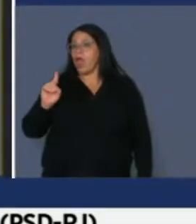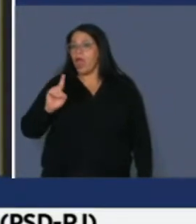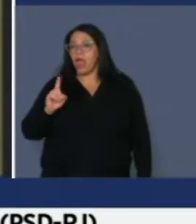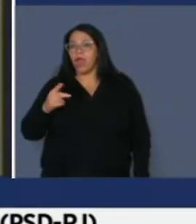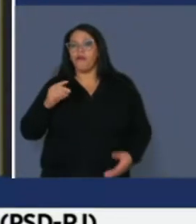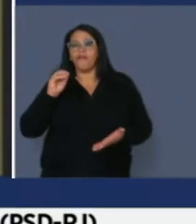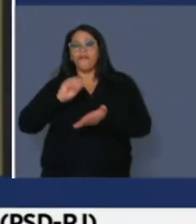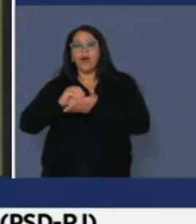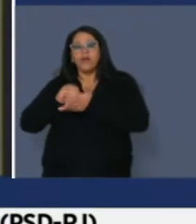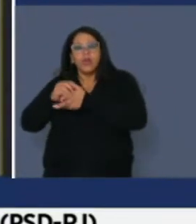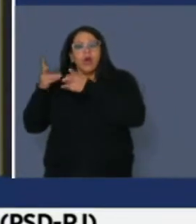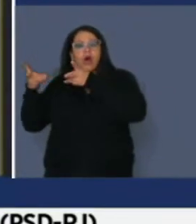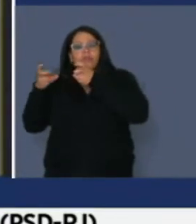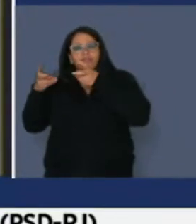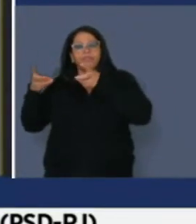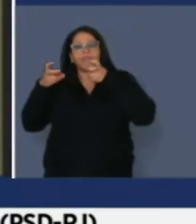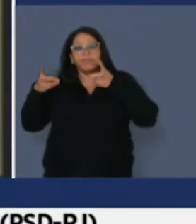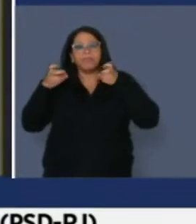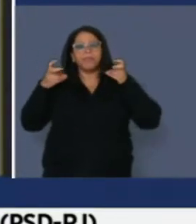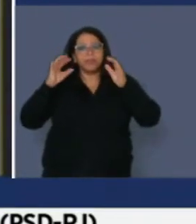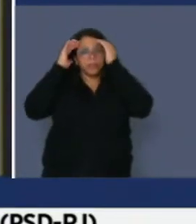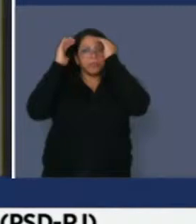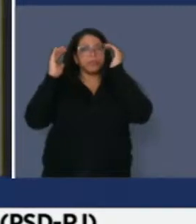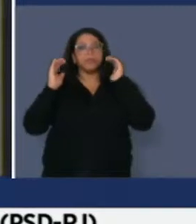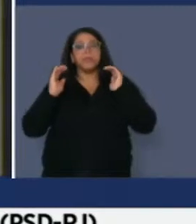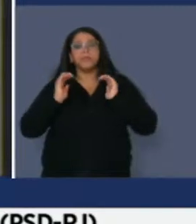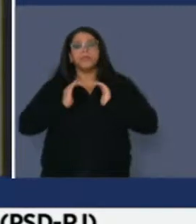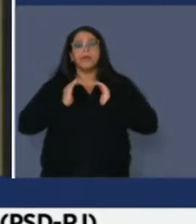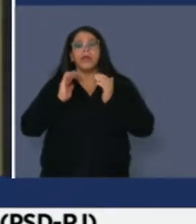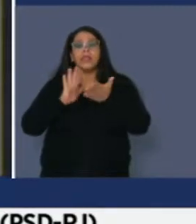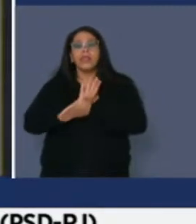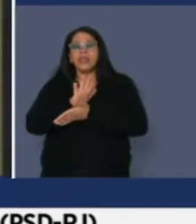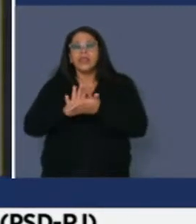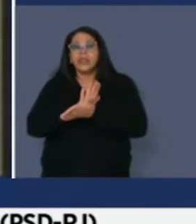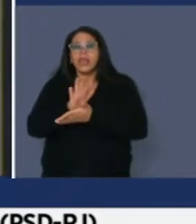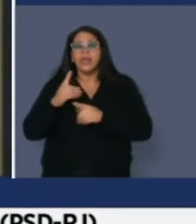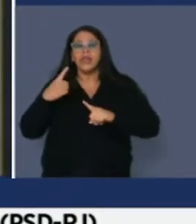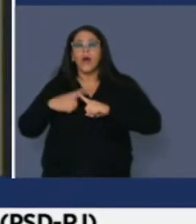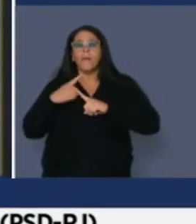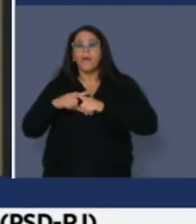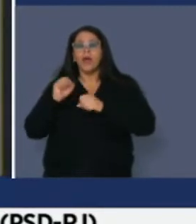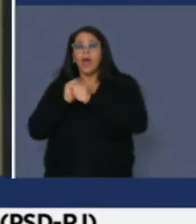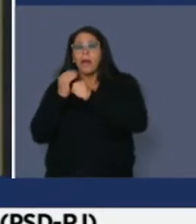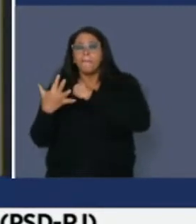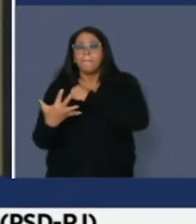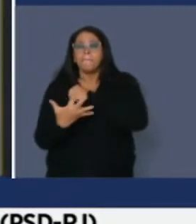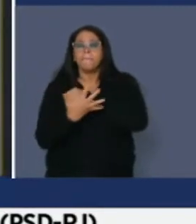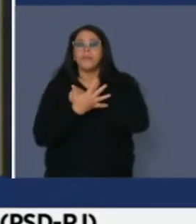ouvida pela maioria dos deputados desta casa por causa dessa pandemia.